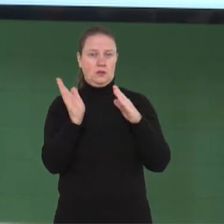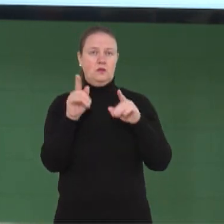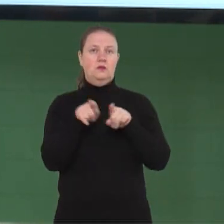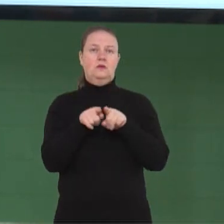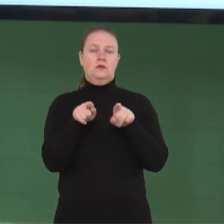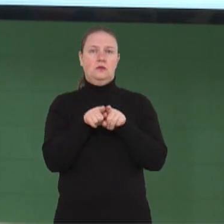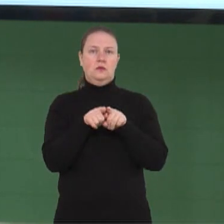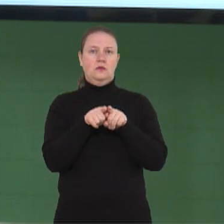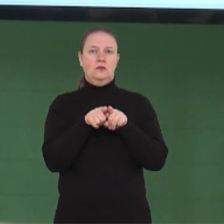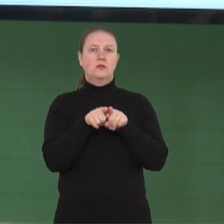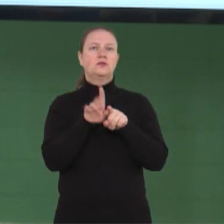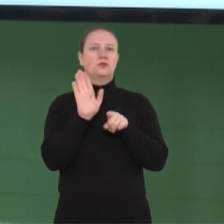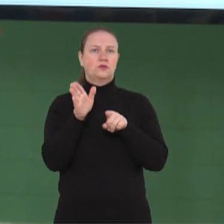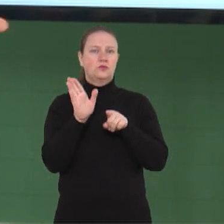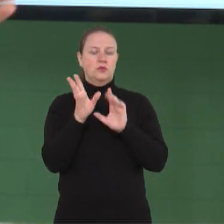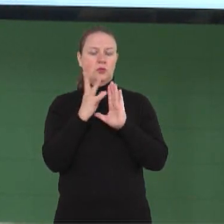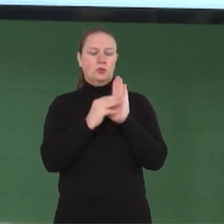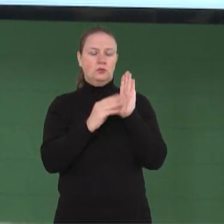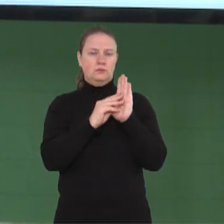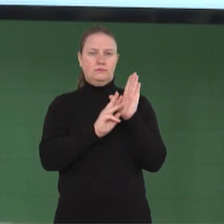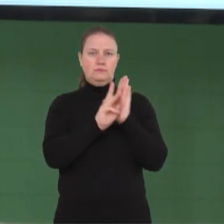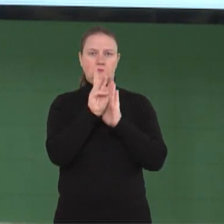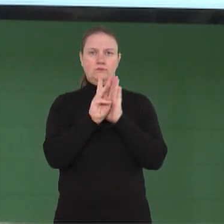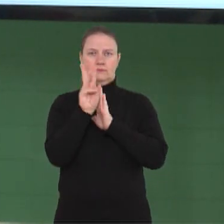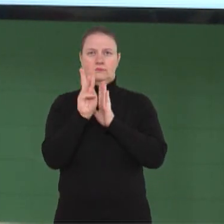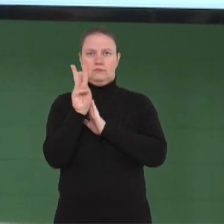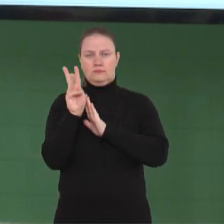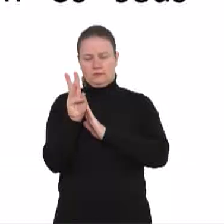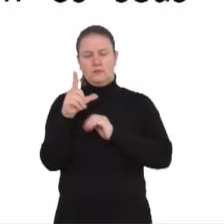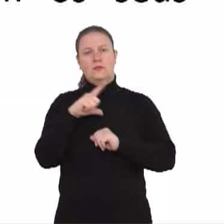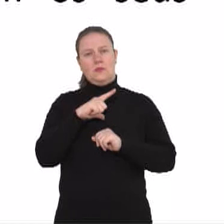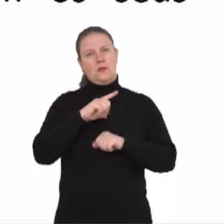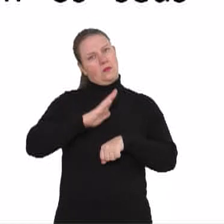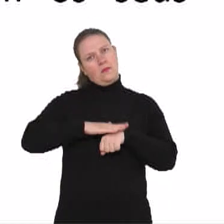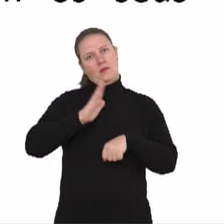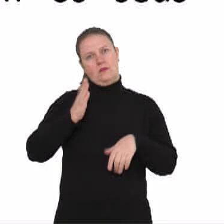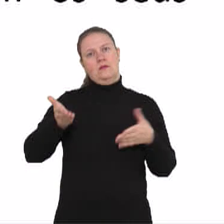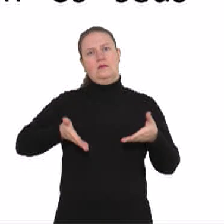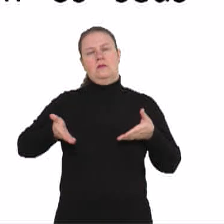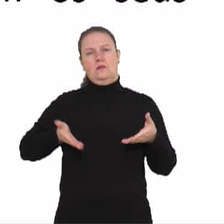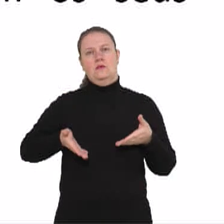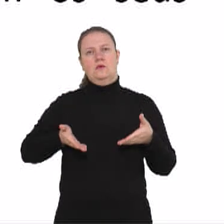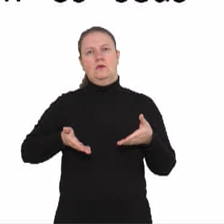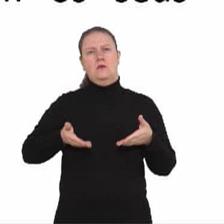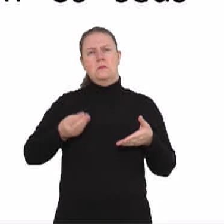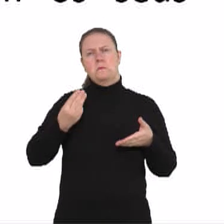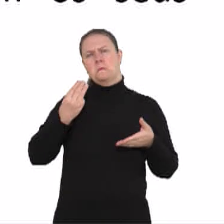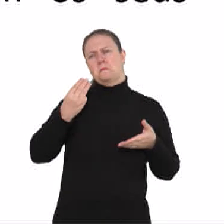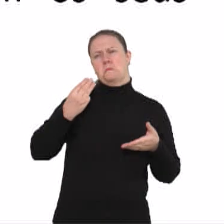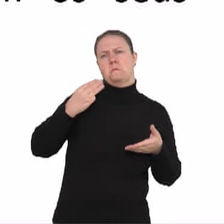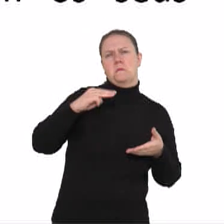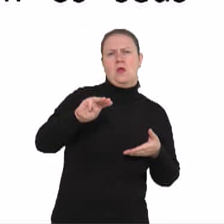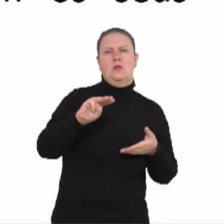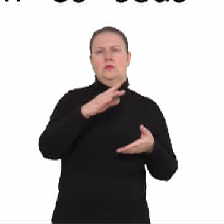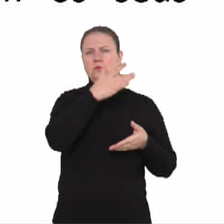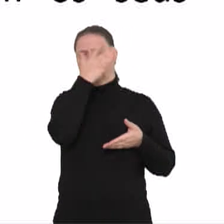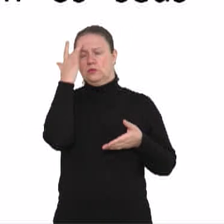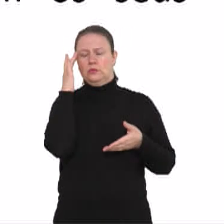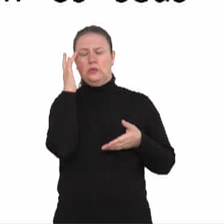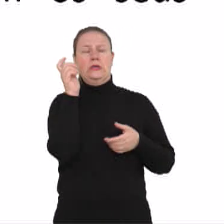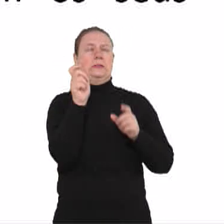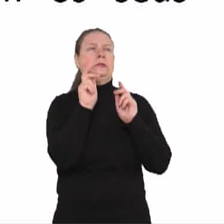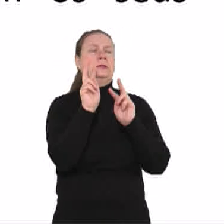que faz um tempinho já, que foi publicado, né? A gente sabe que tem mais temporadas. A série já tem milhões de fãs ao redor do mundo que